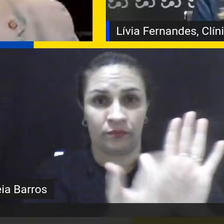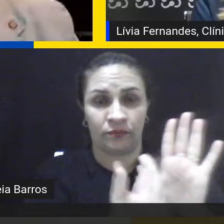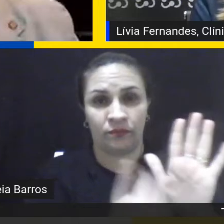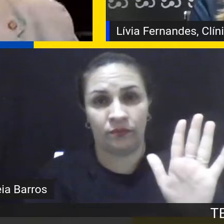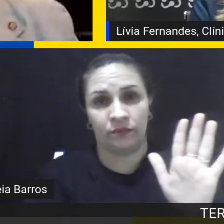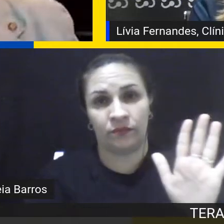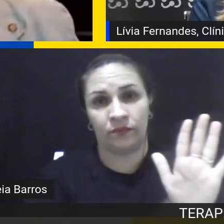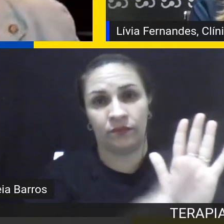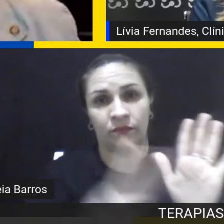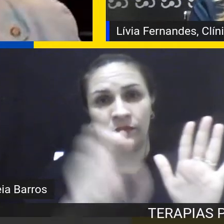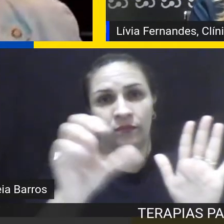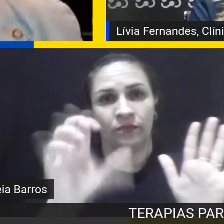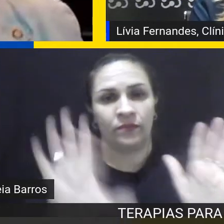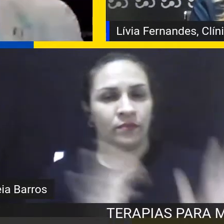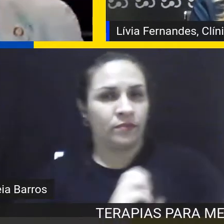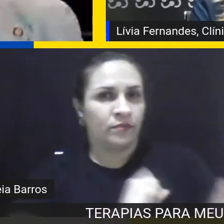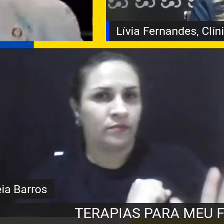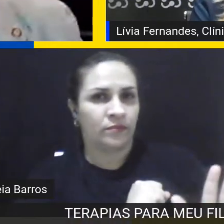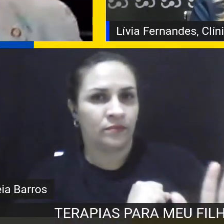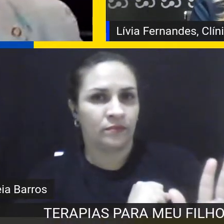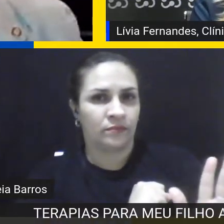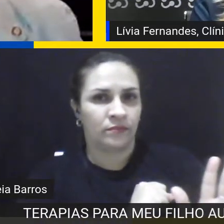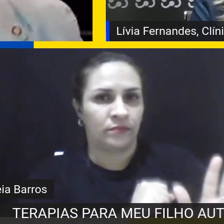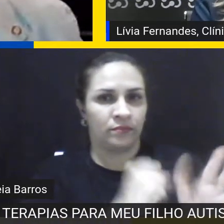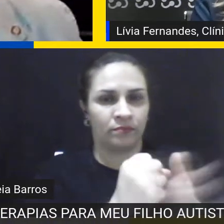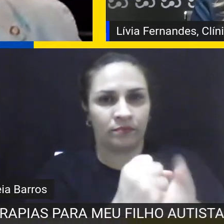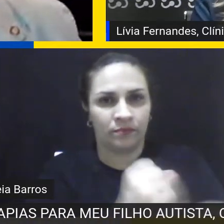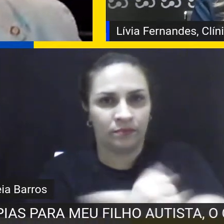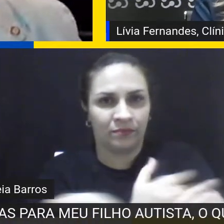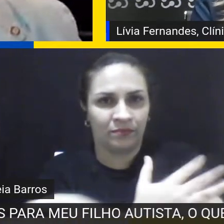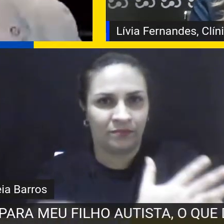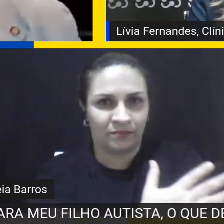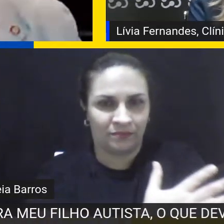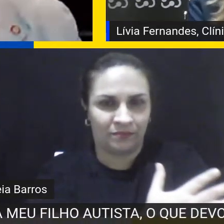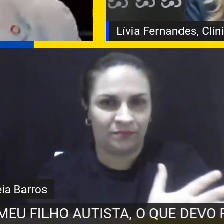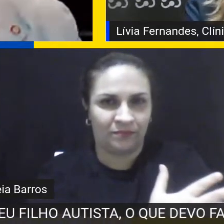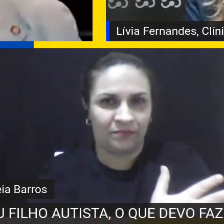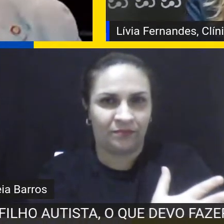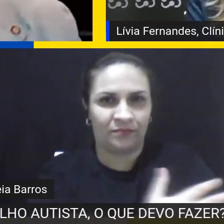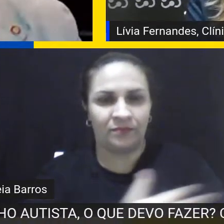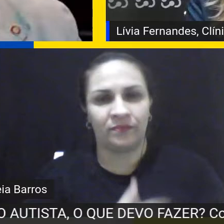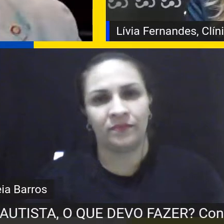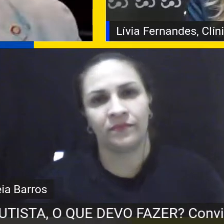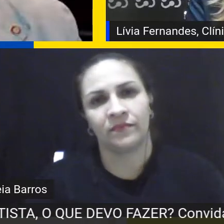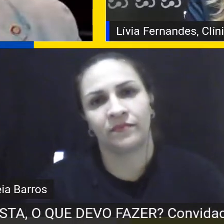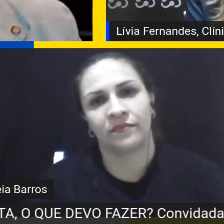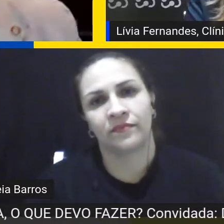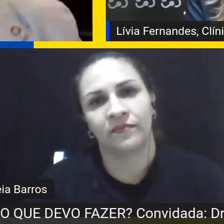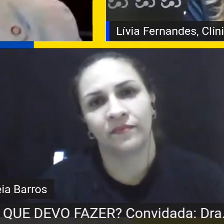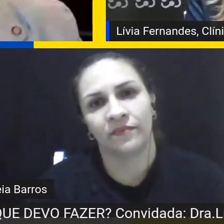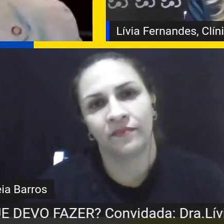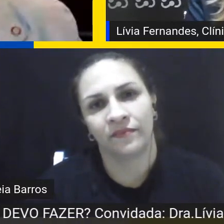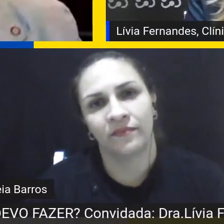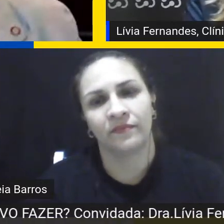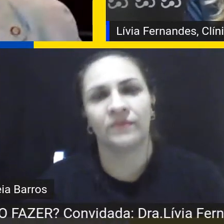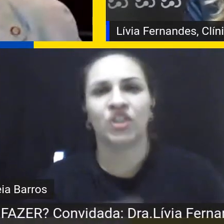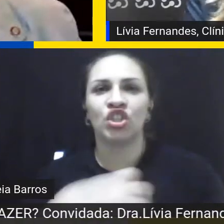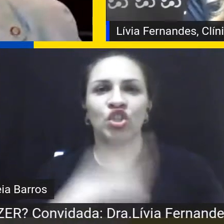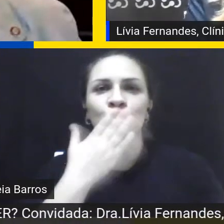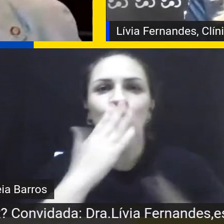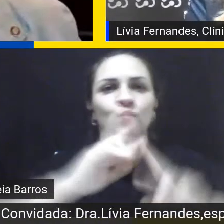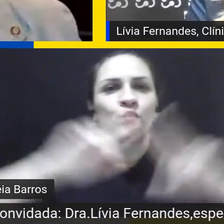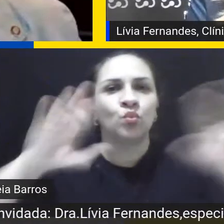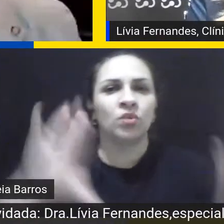e simplesmente me emocionei muito, tá? Formas de Amar.